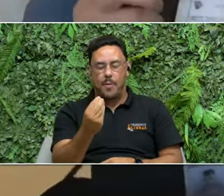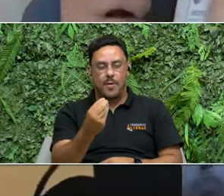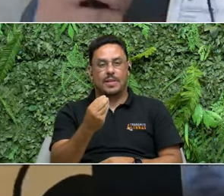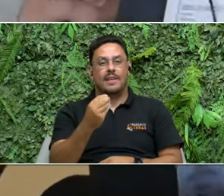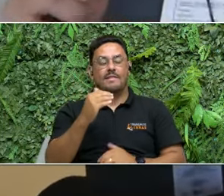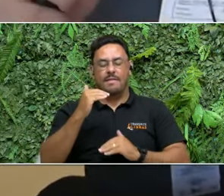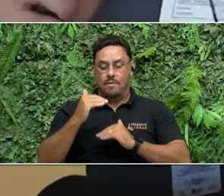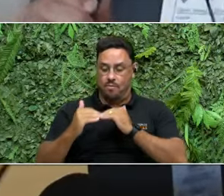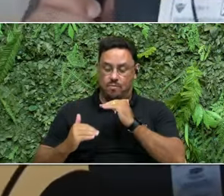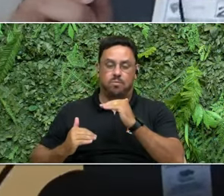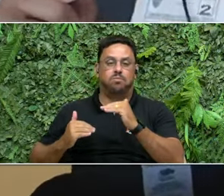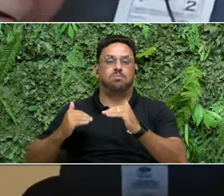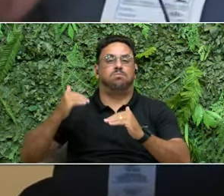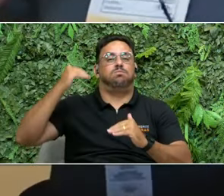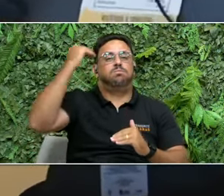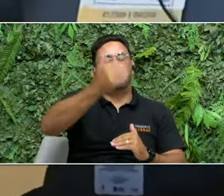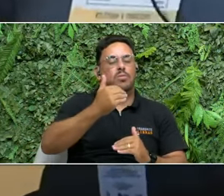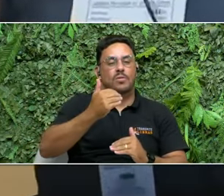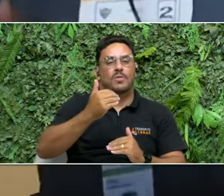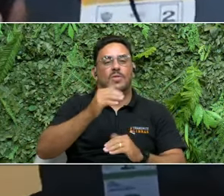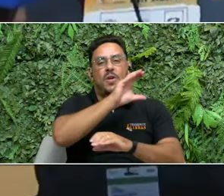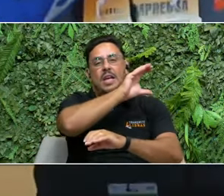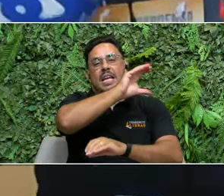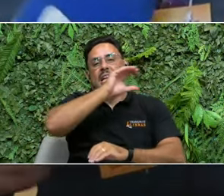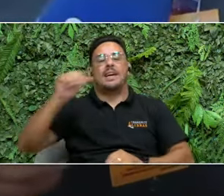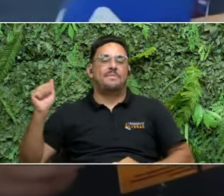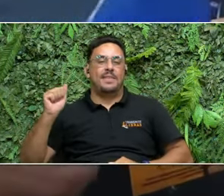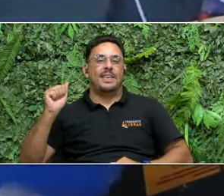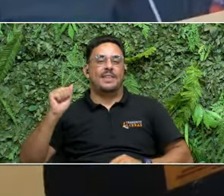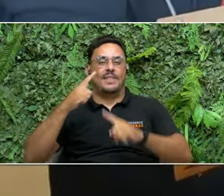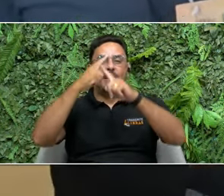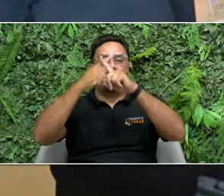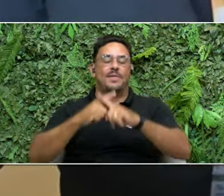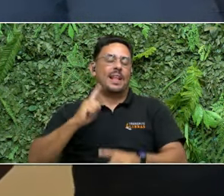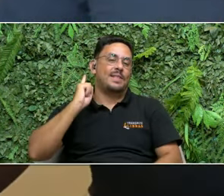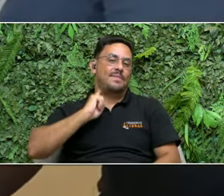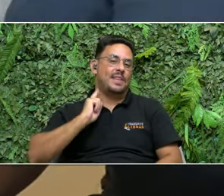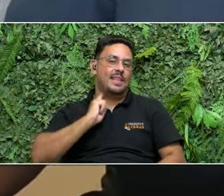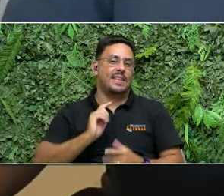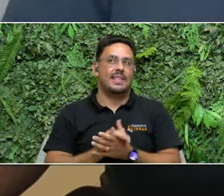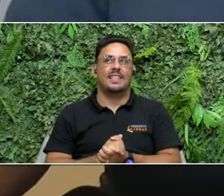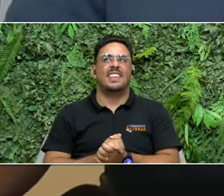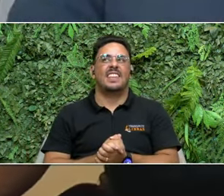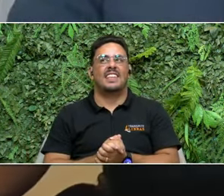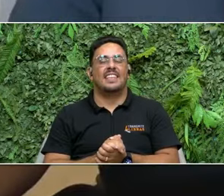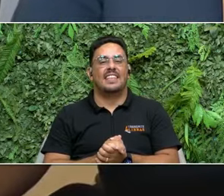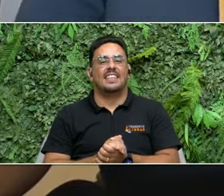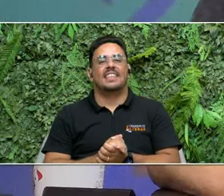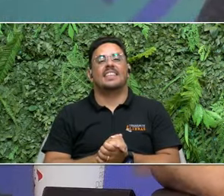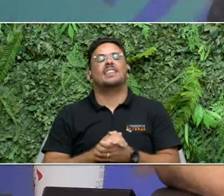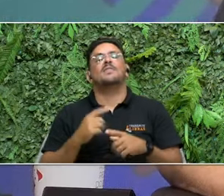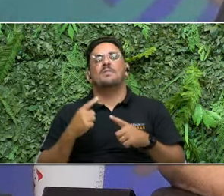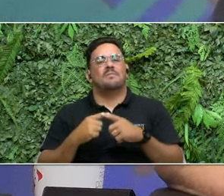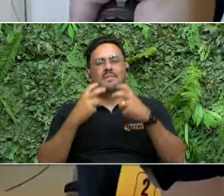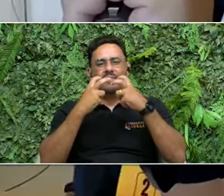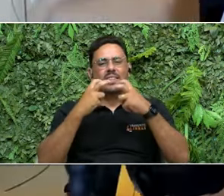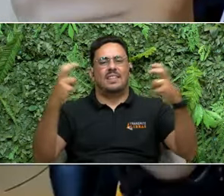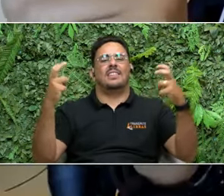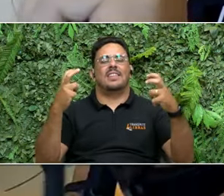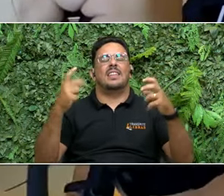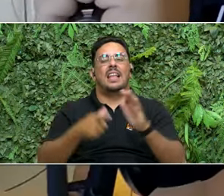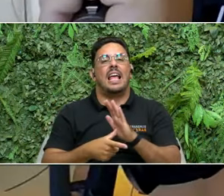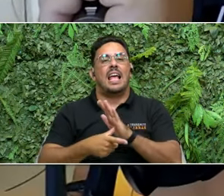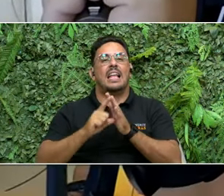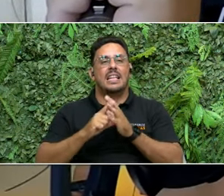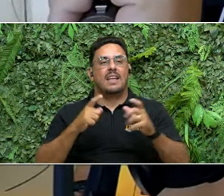gigantesco uma título Mineiro Bob faria para que que o cabit tá grita ele tá querendo rivalizar aqui na já antes da Bola